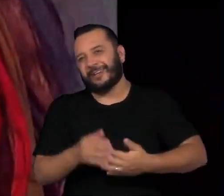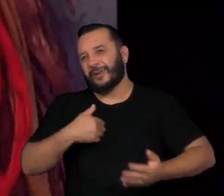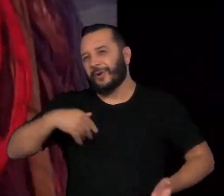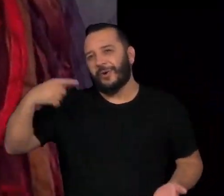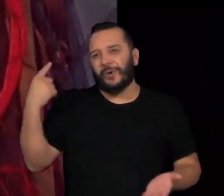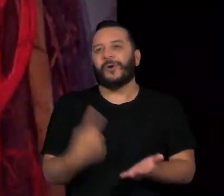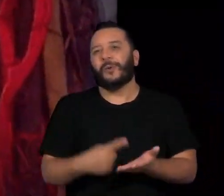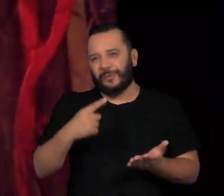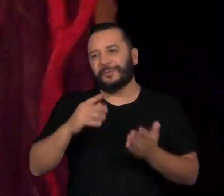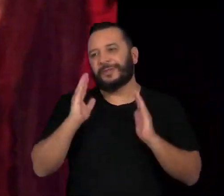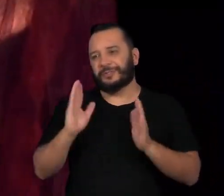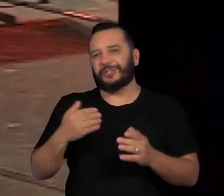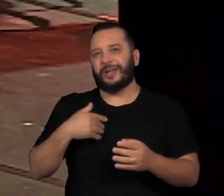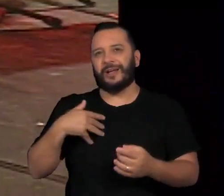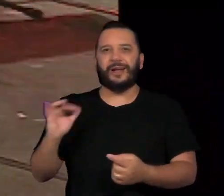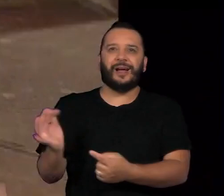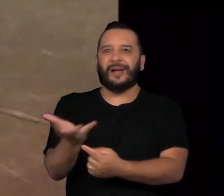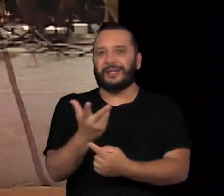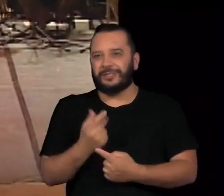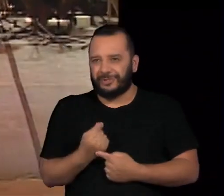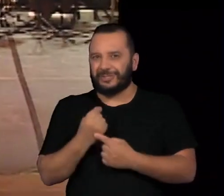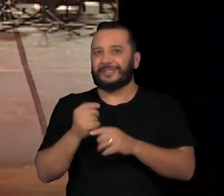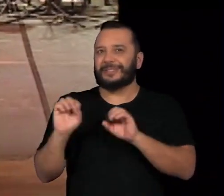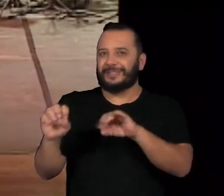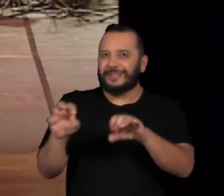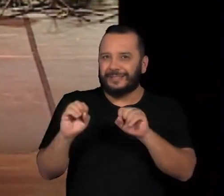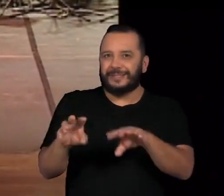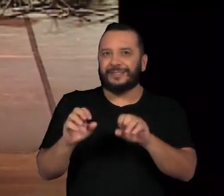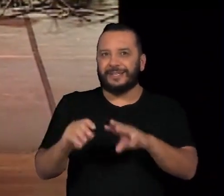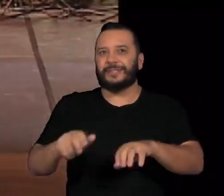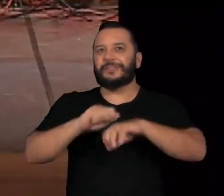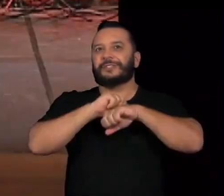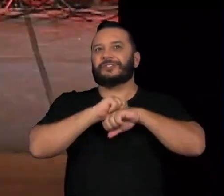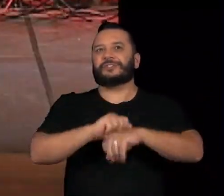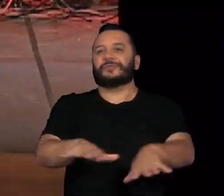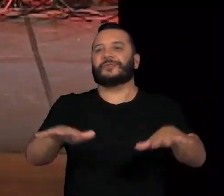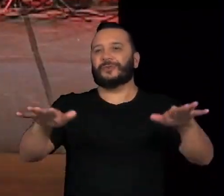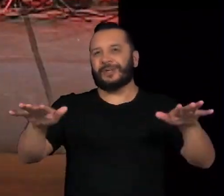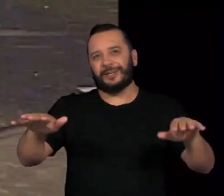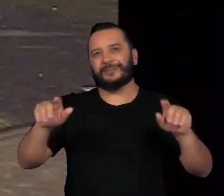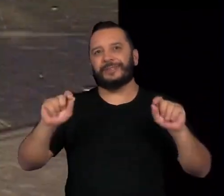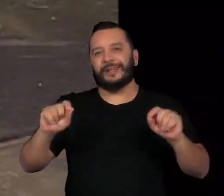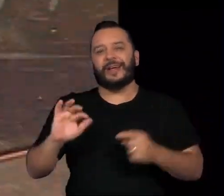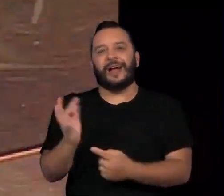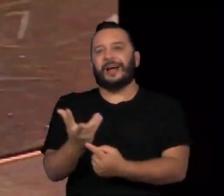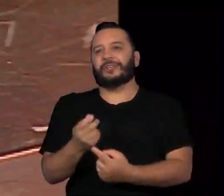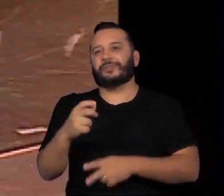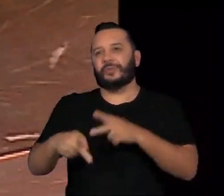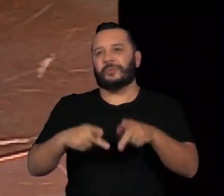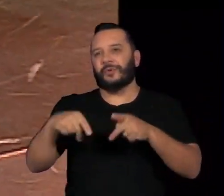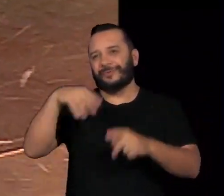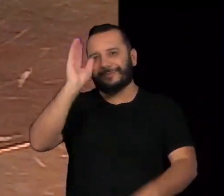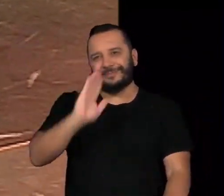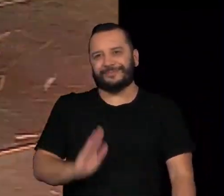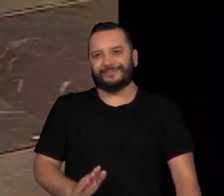armorial lapidando ensinando e difundindo a riquíssima arte popular